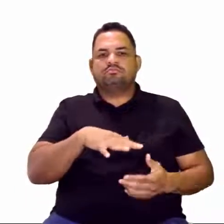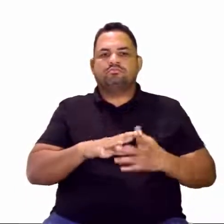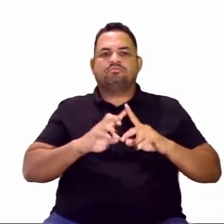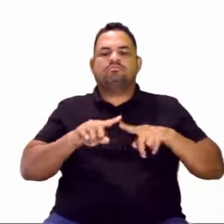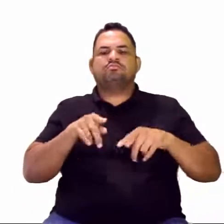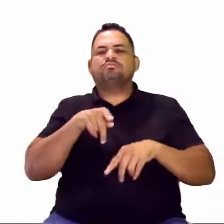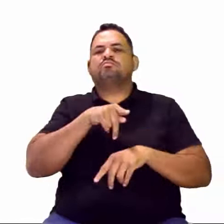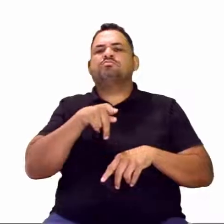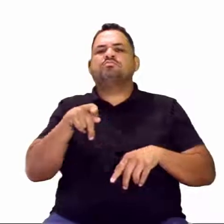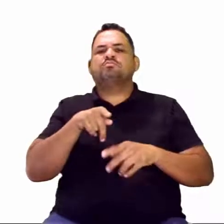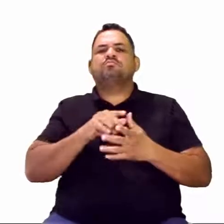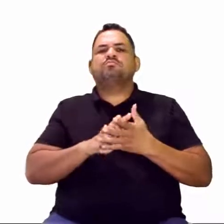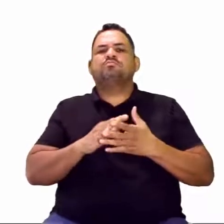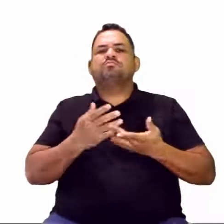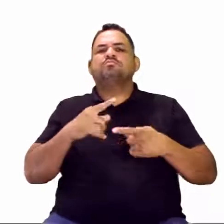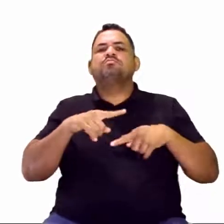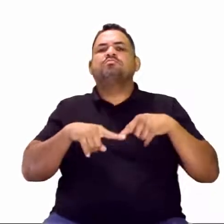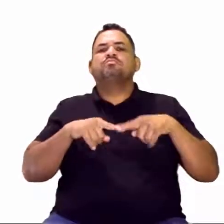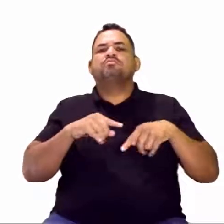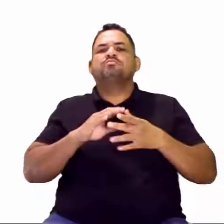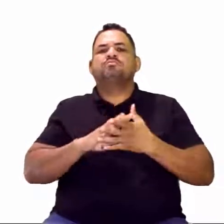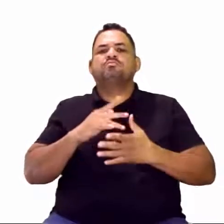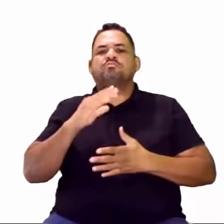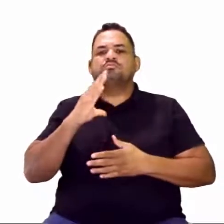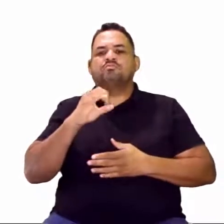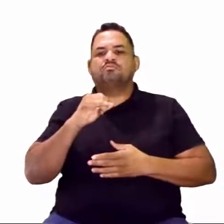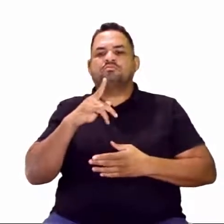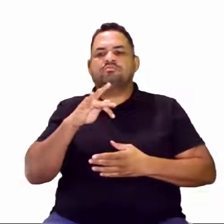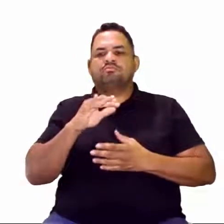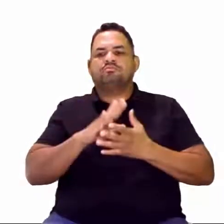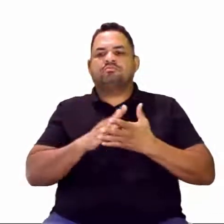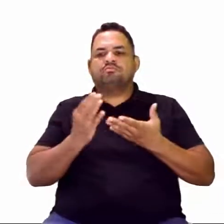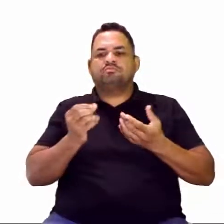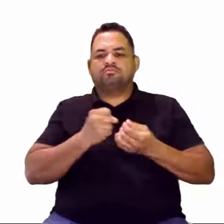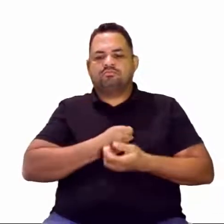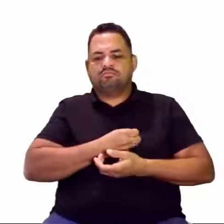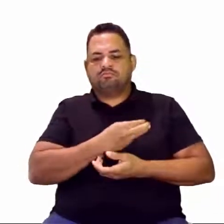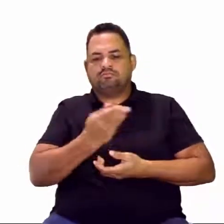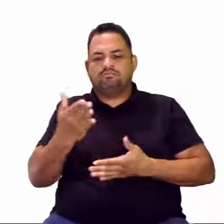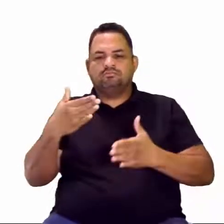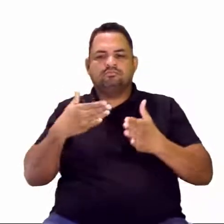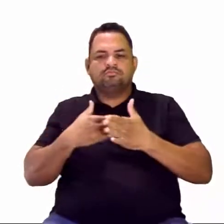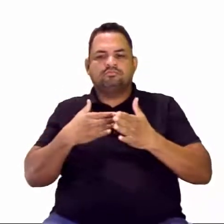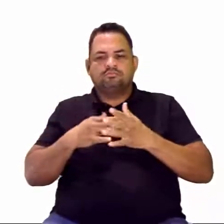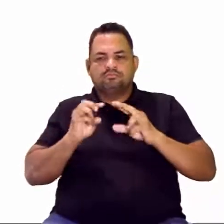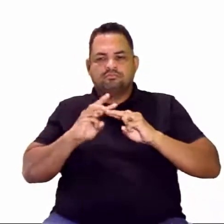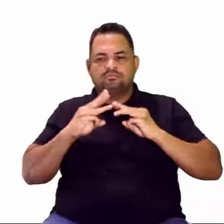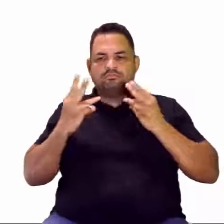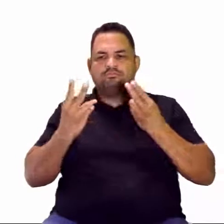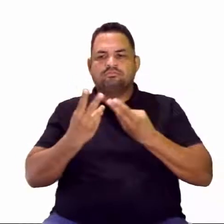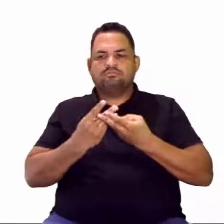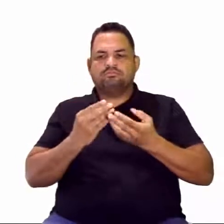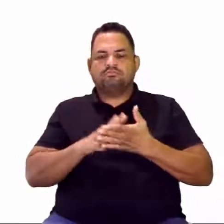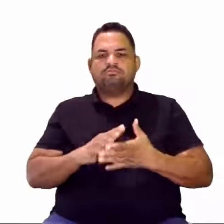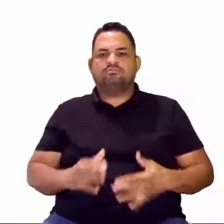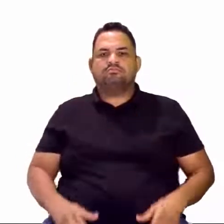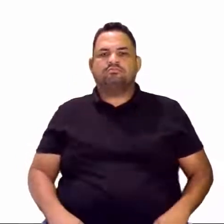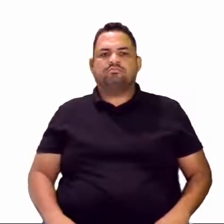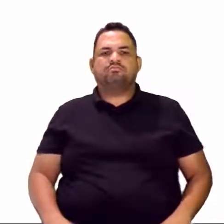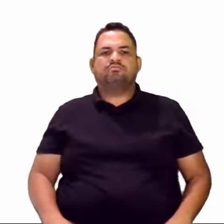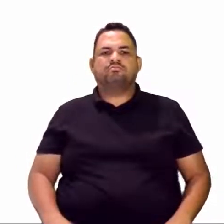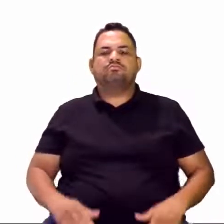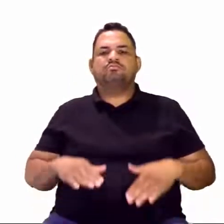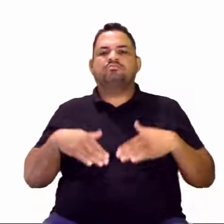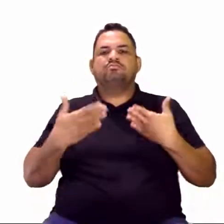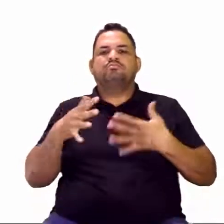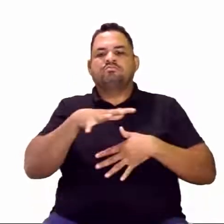Mas, professor, o que é o corpo meu? Gente, corpo é uma porção limitada de matéria com forma definida.